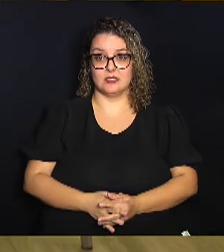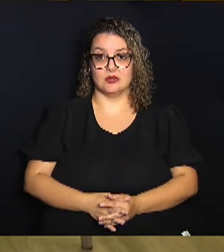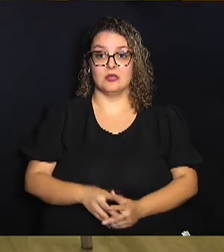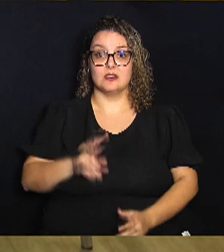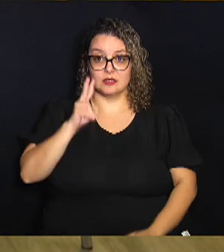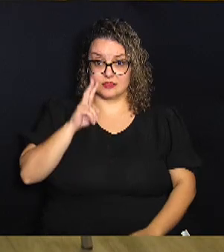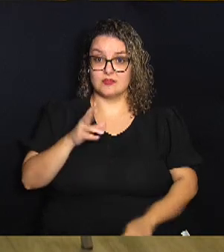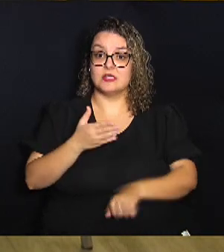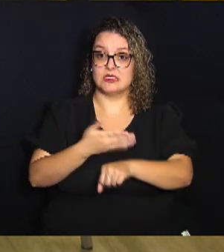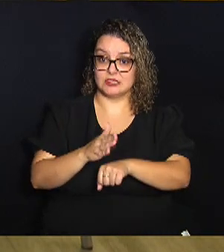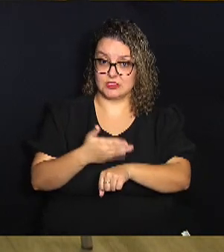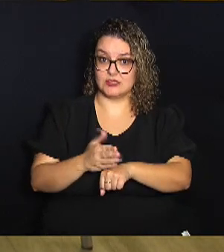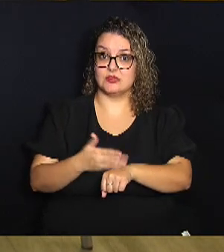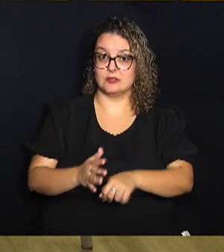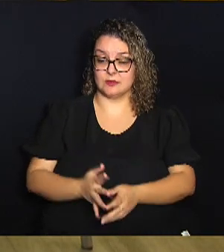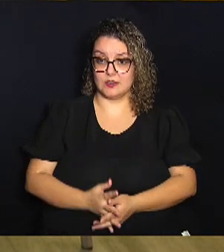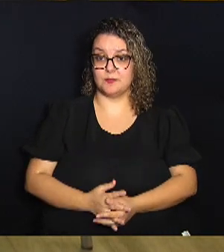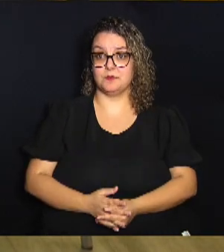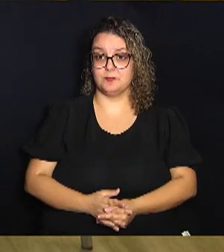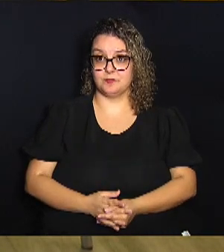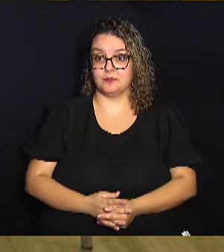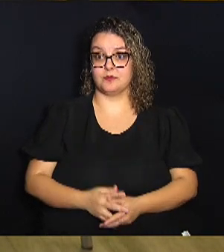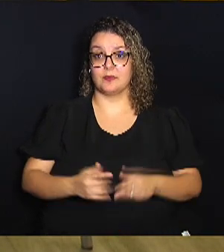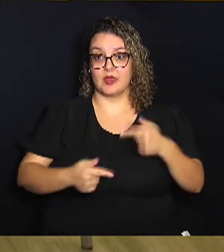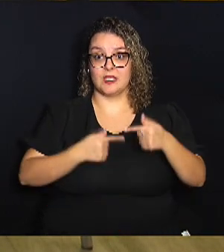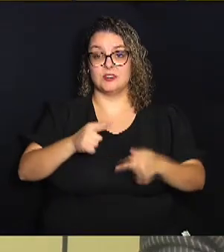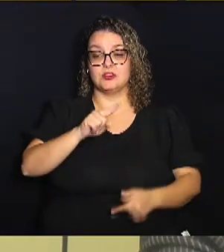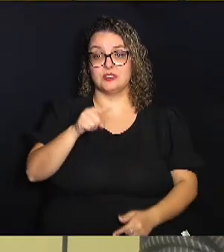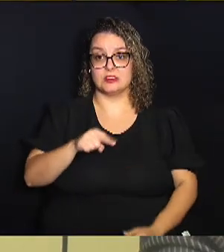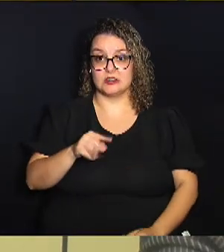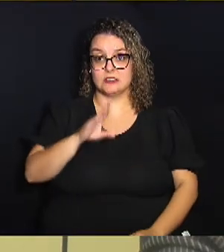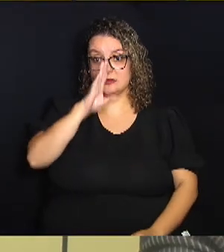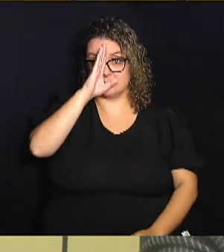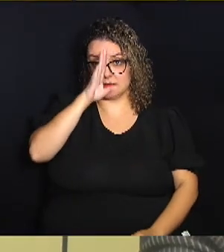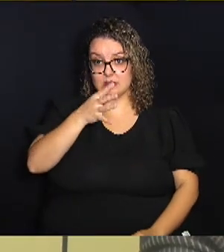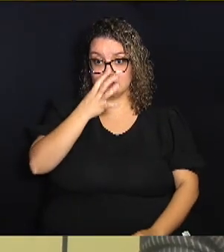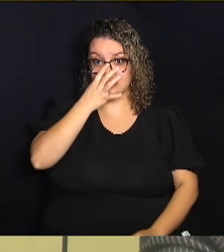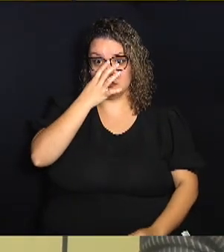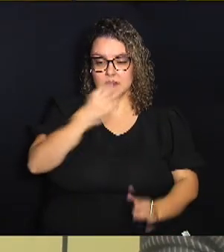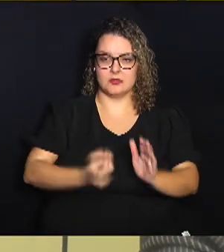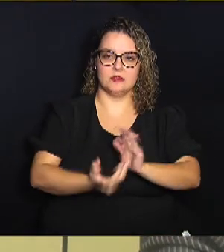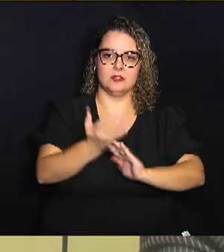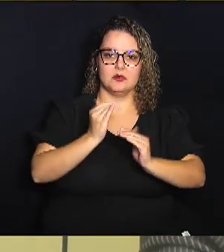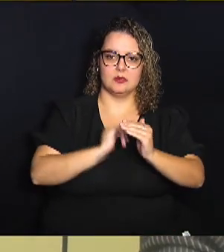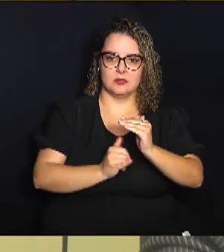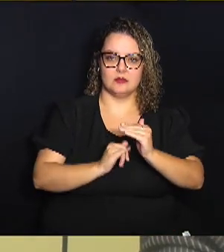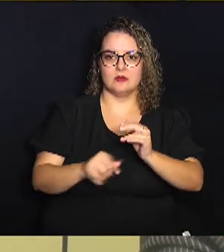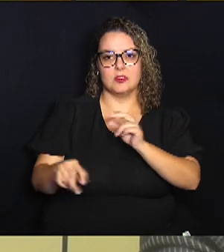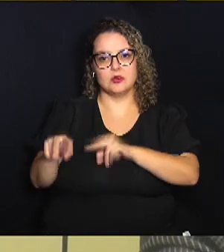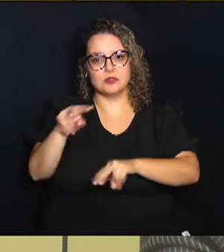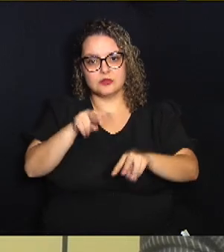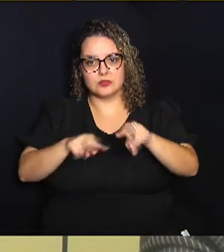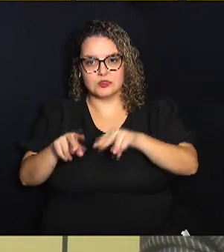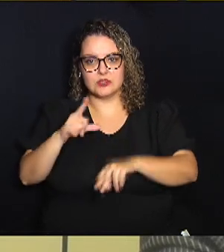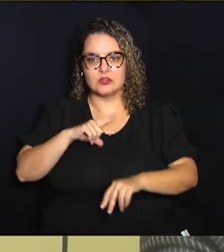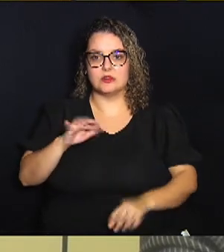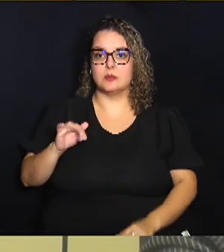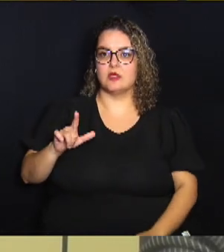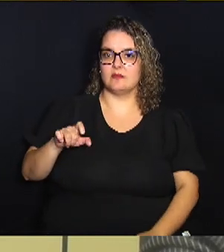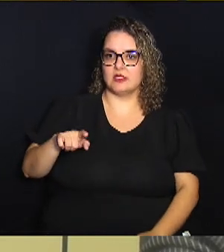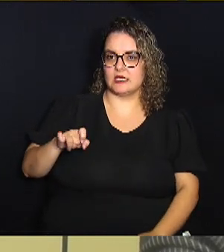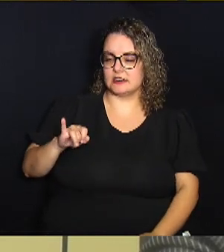na prática, né? A gente vê a geração Z, principalmente, criando startups com essa visão de ter uma